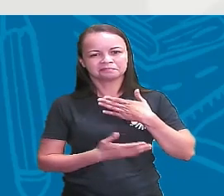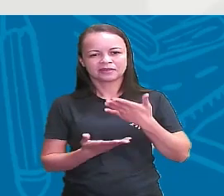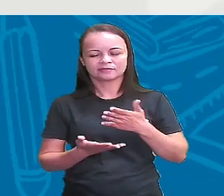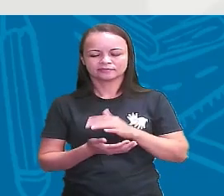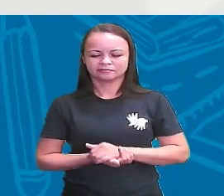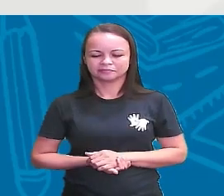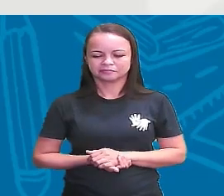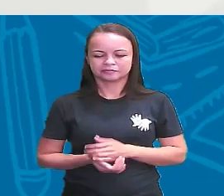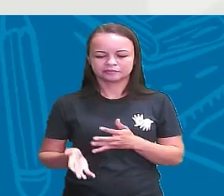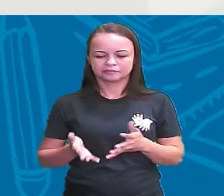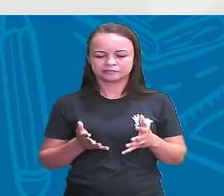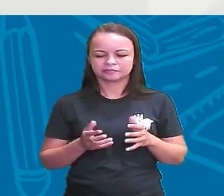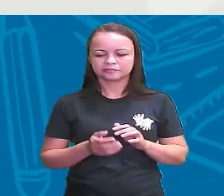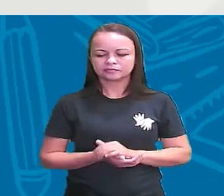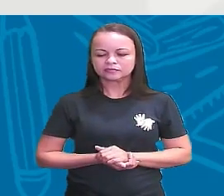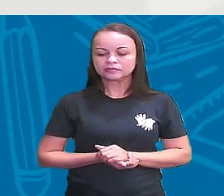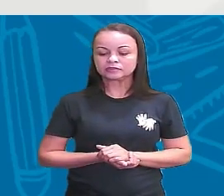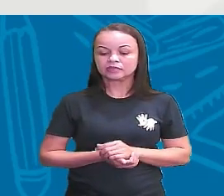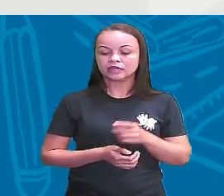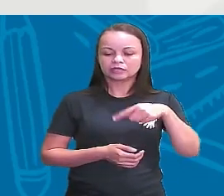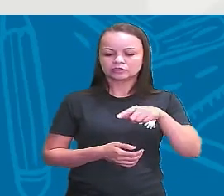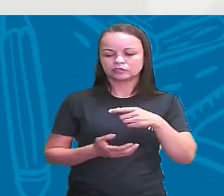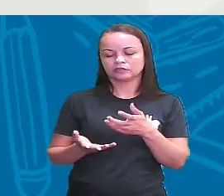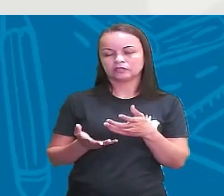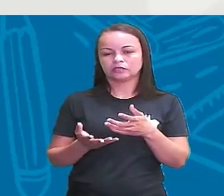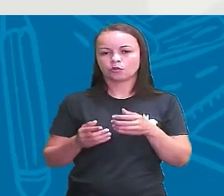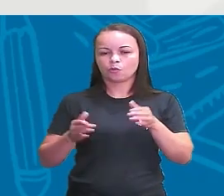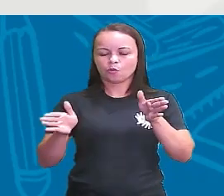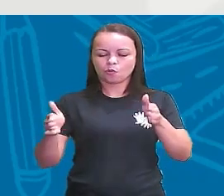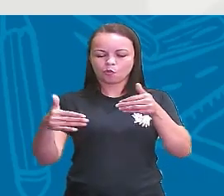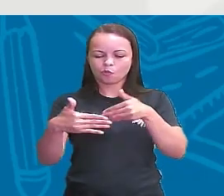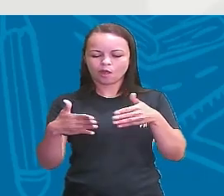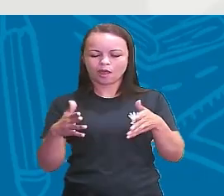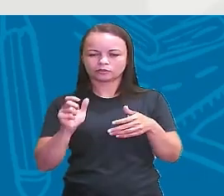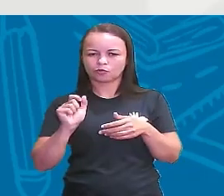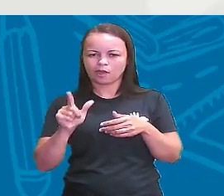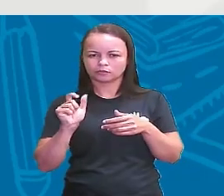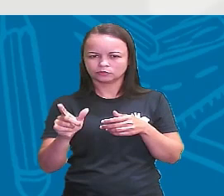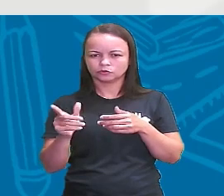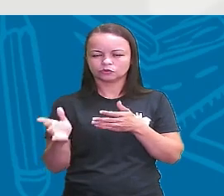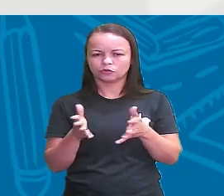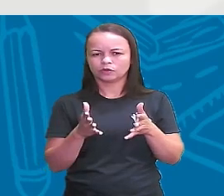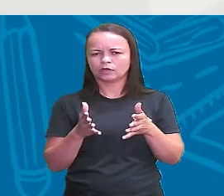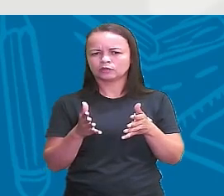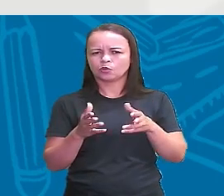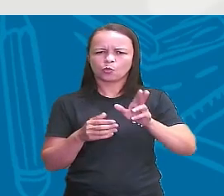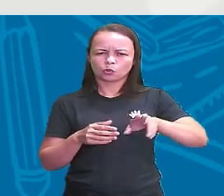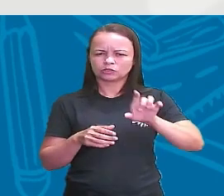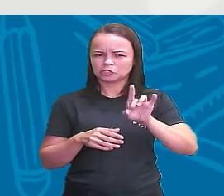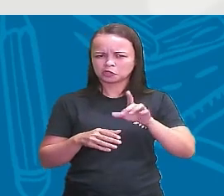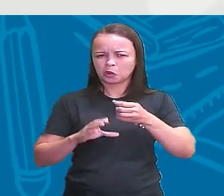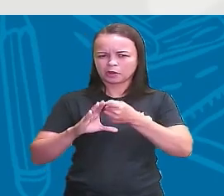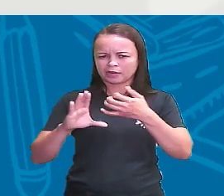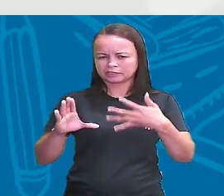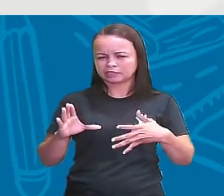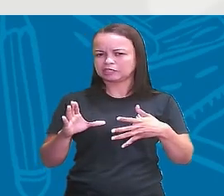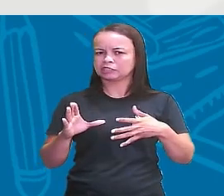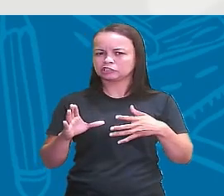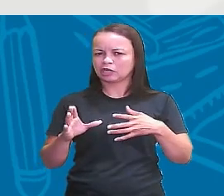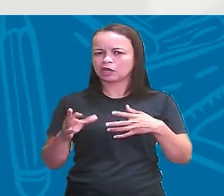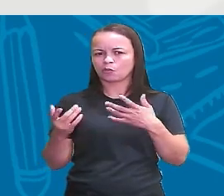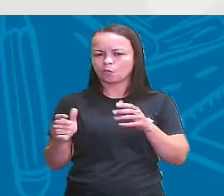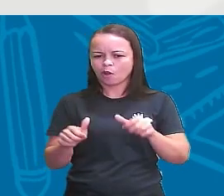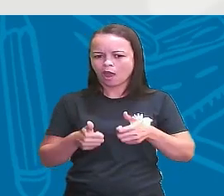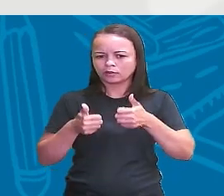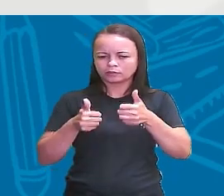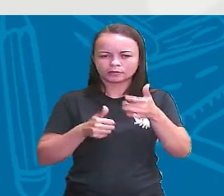el dormitorio es azul. E aí a gente não usa só para características e qualidades de pessoas,